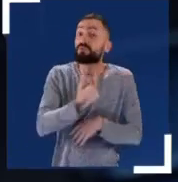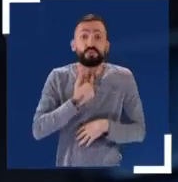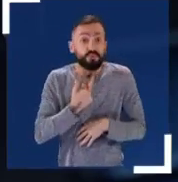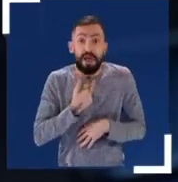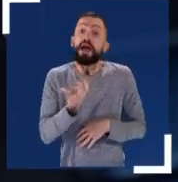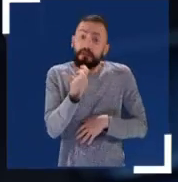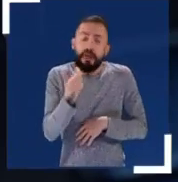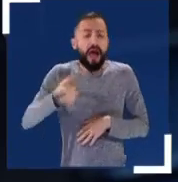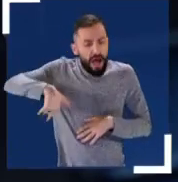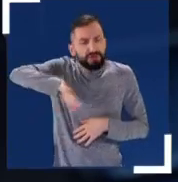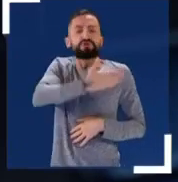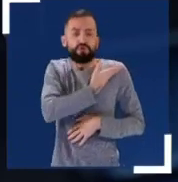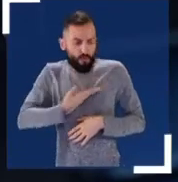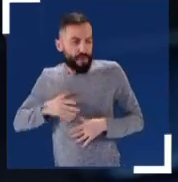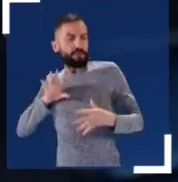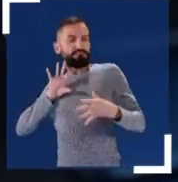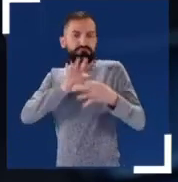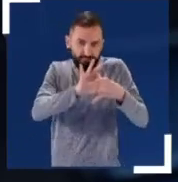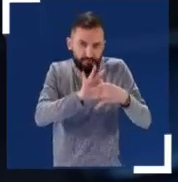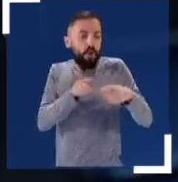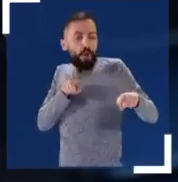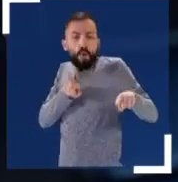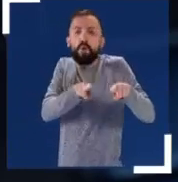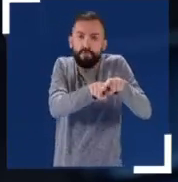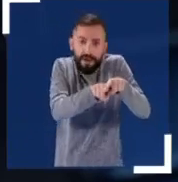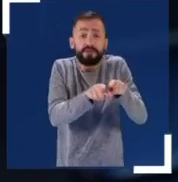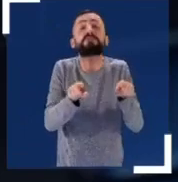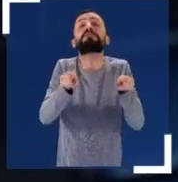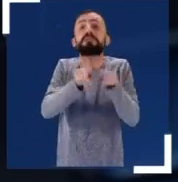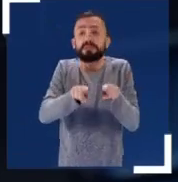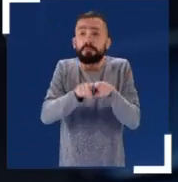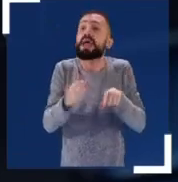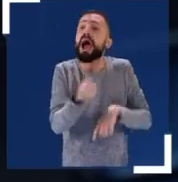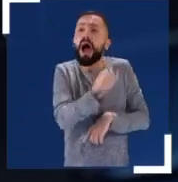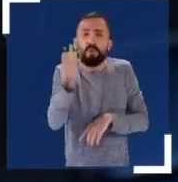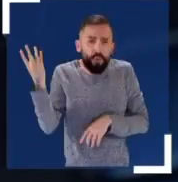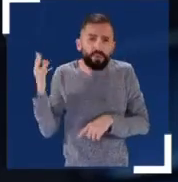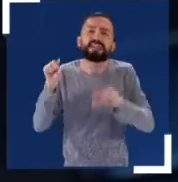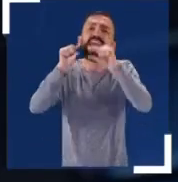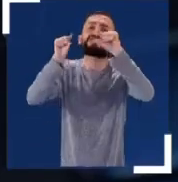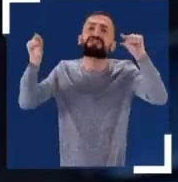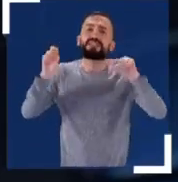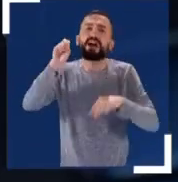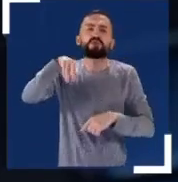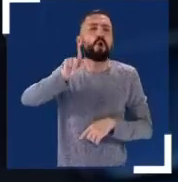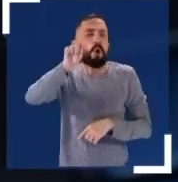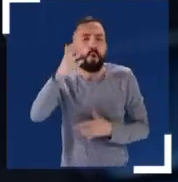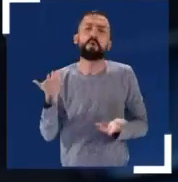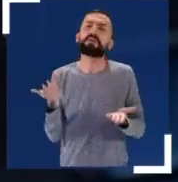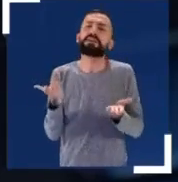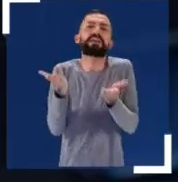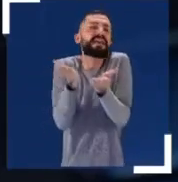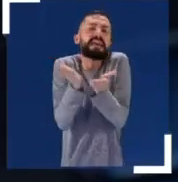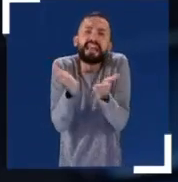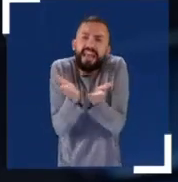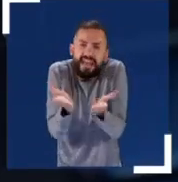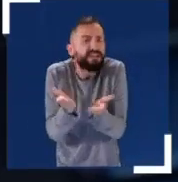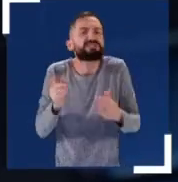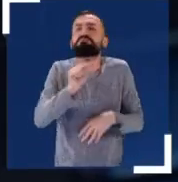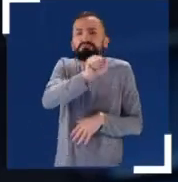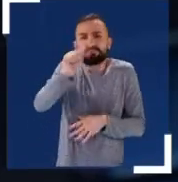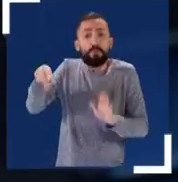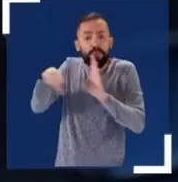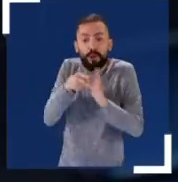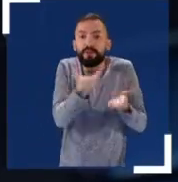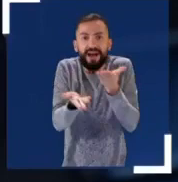com um convênio para que eles possam fazer e, eventualmente, fazer convênio também com entidades, como eu fiz na minha cidade, com igrejas, com entidades sociais, que